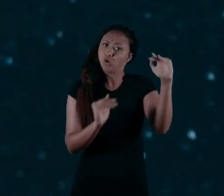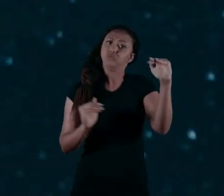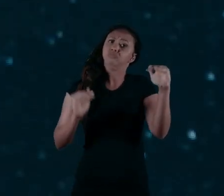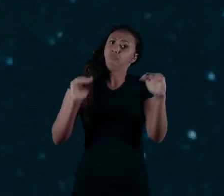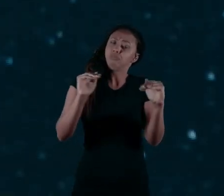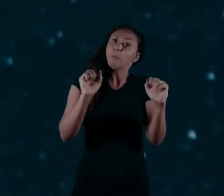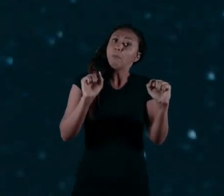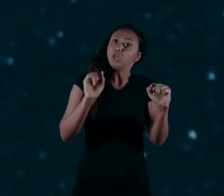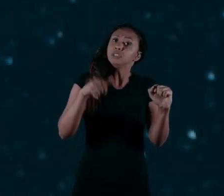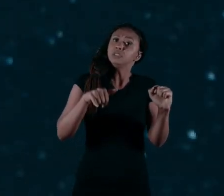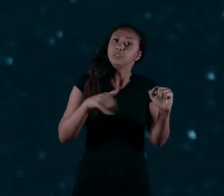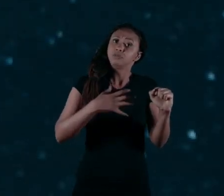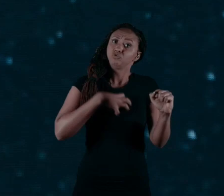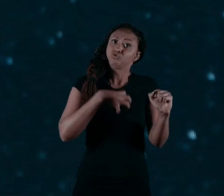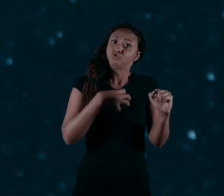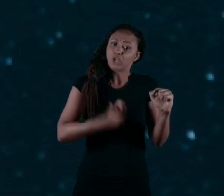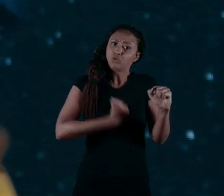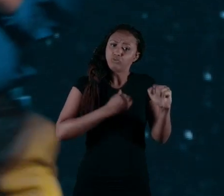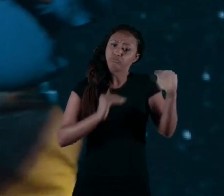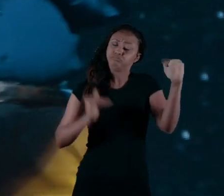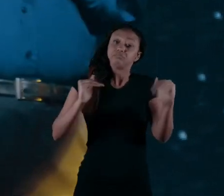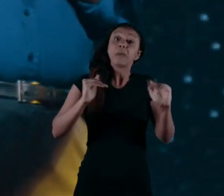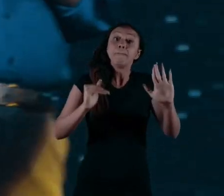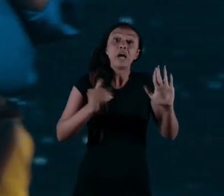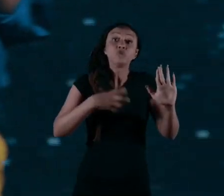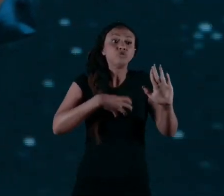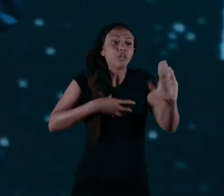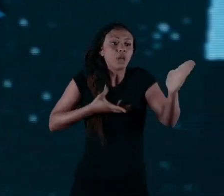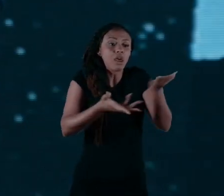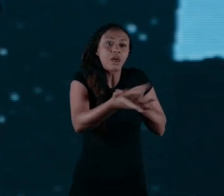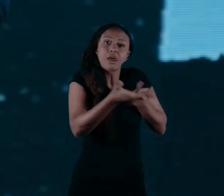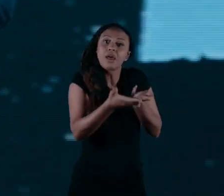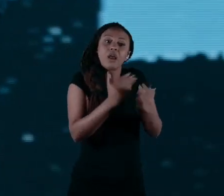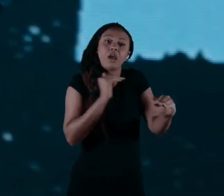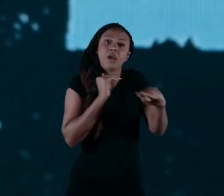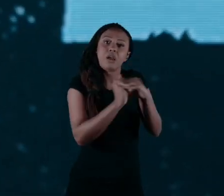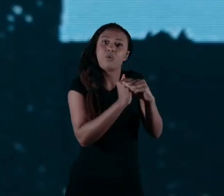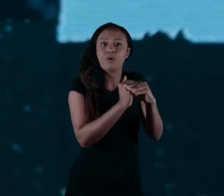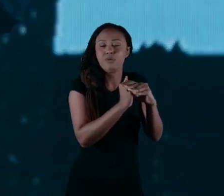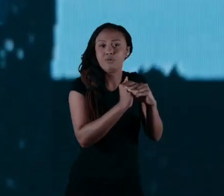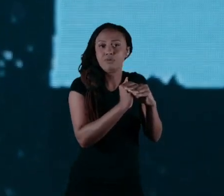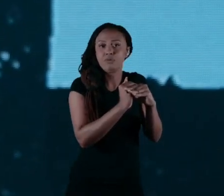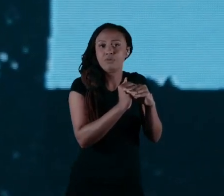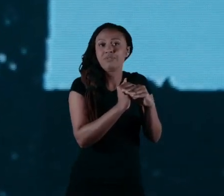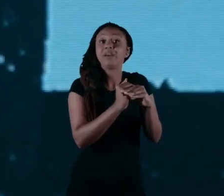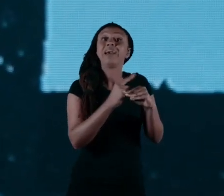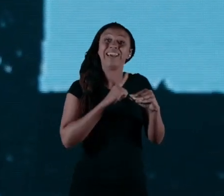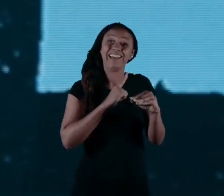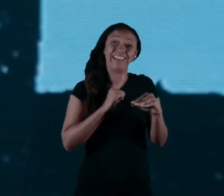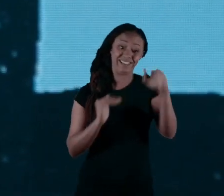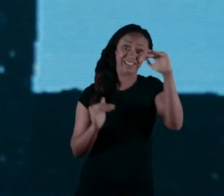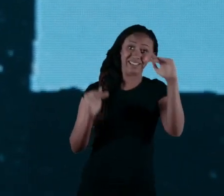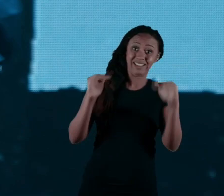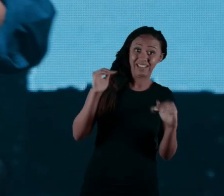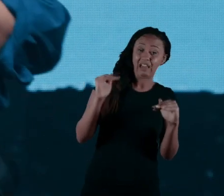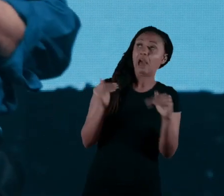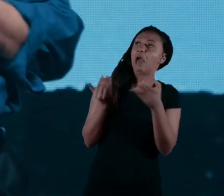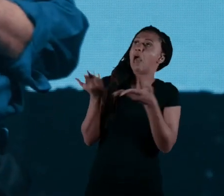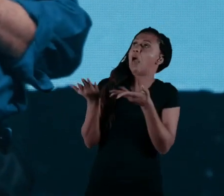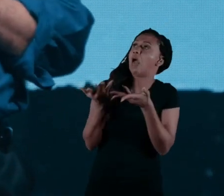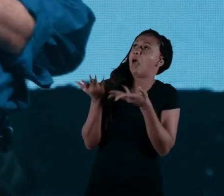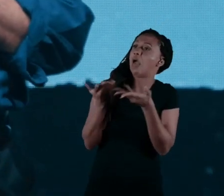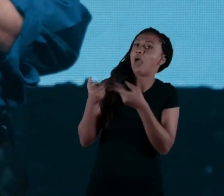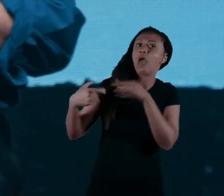dele. Tem gente que trata os de cima com bajulação e pisa nos de baixo.